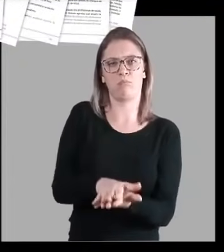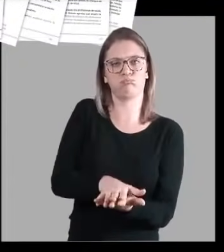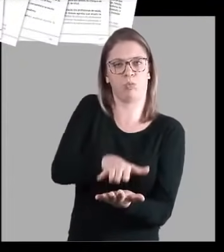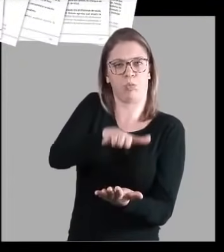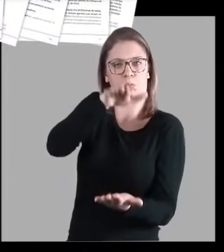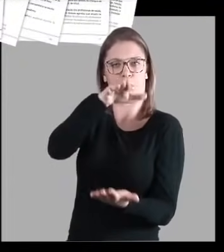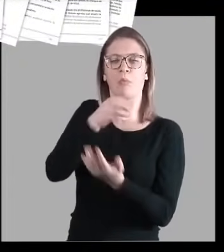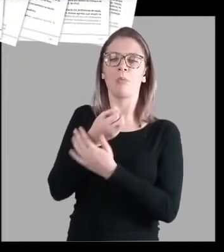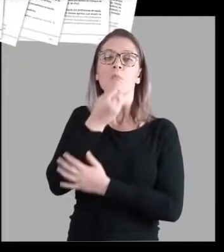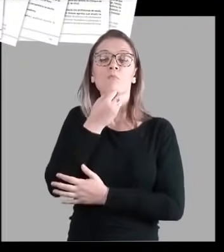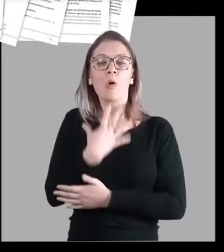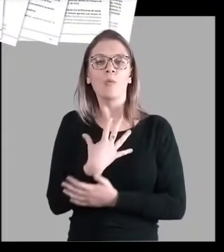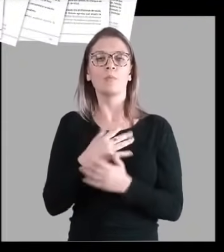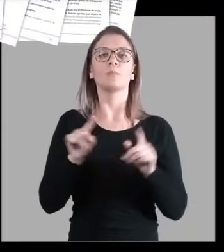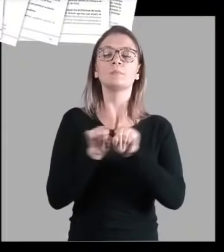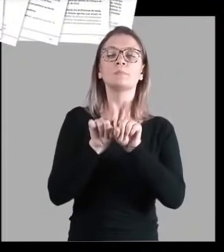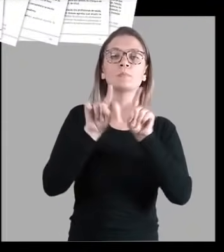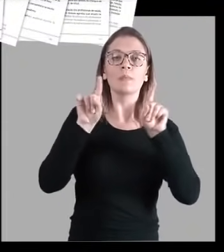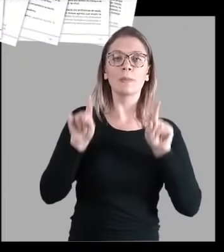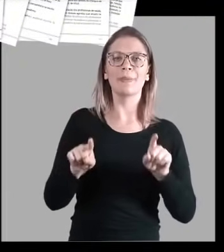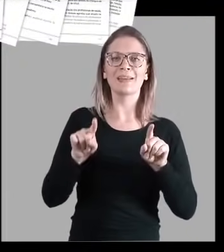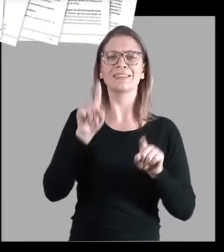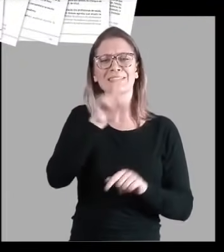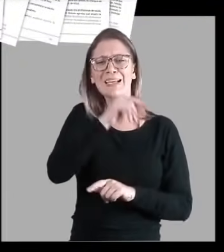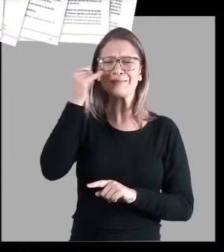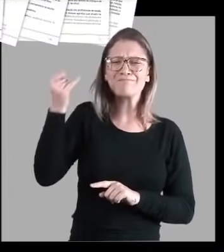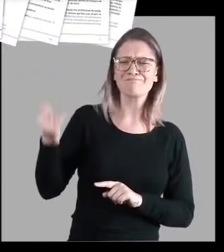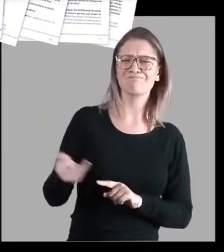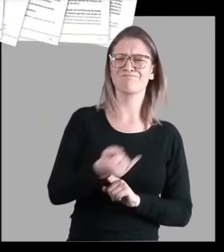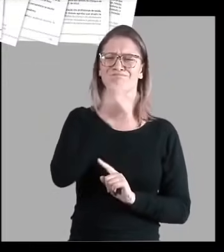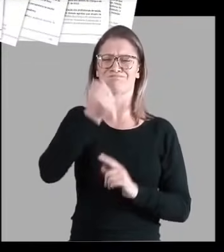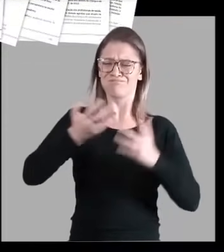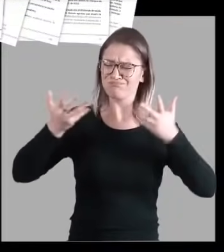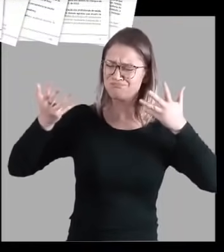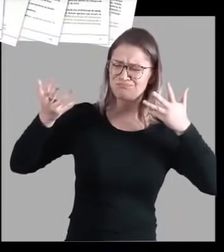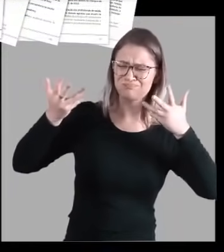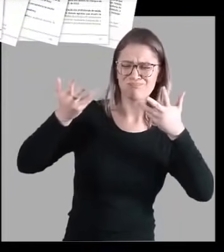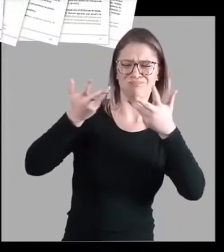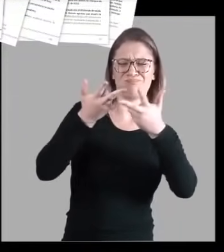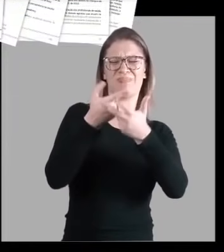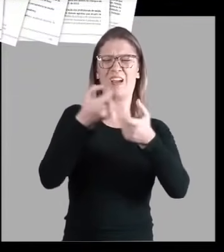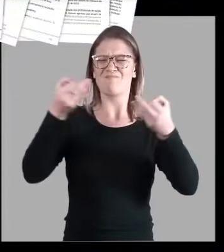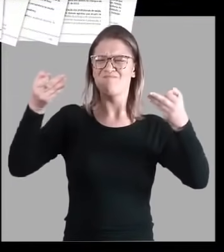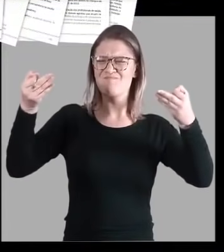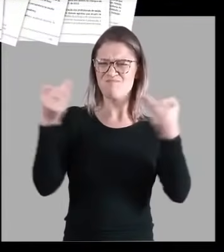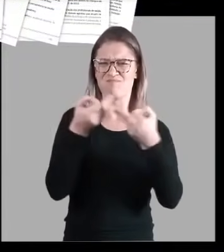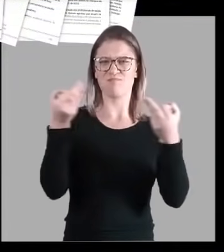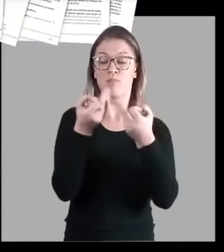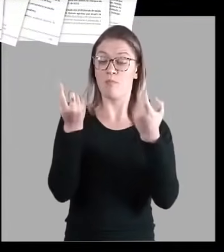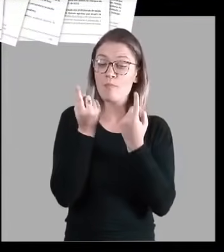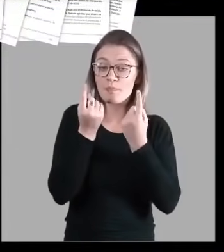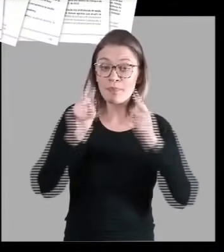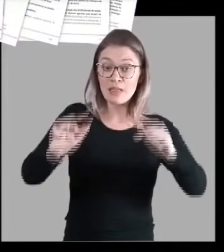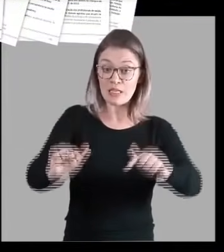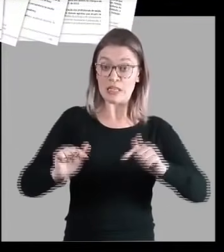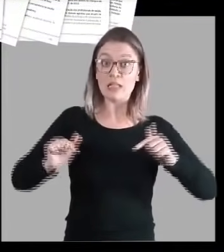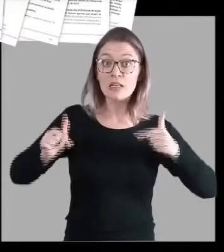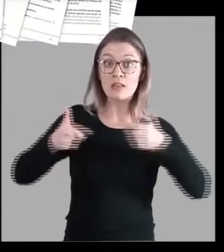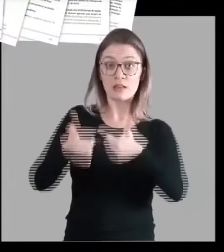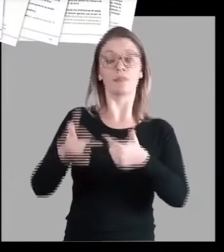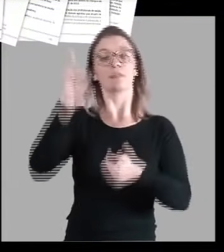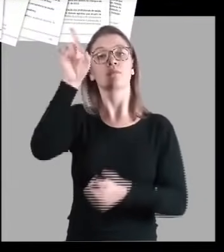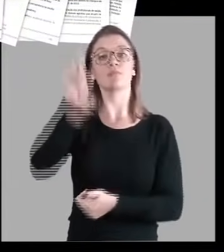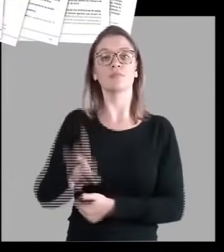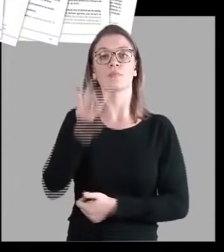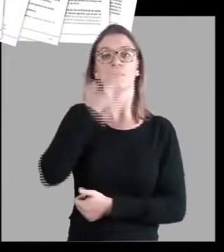bonzinho, mas que veja, eles são excepcionais, excelentes, maravilhosos em defender os direitos das nossas crianças